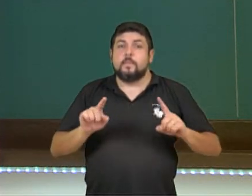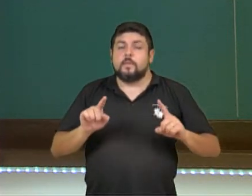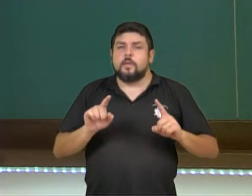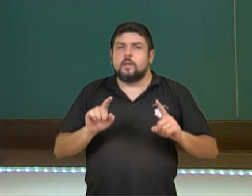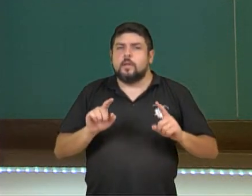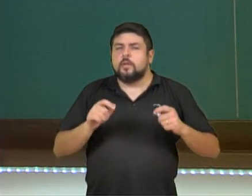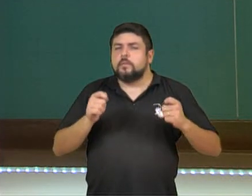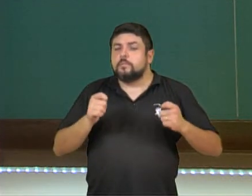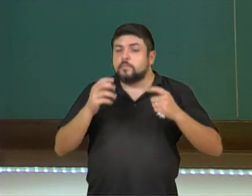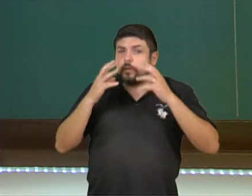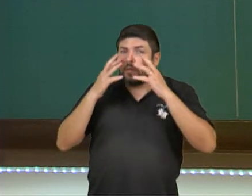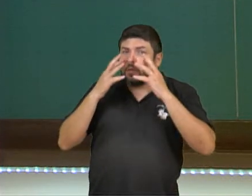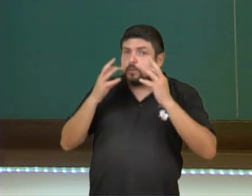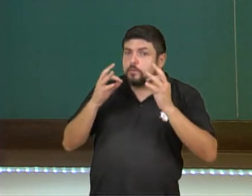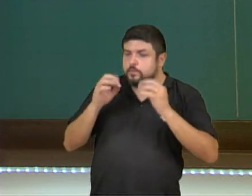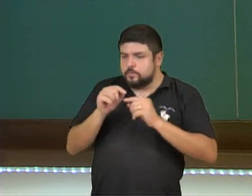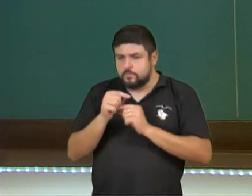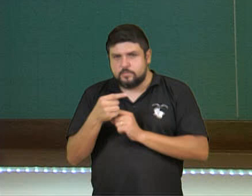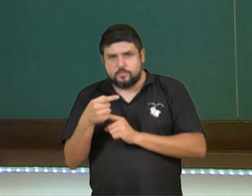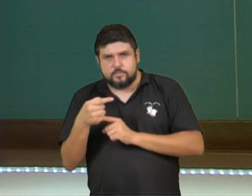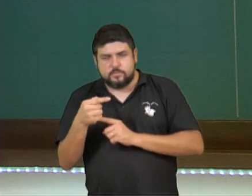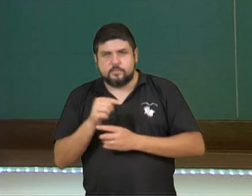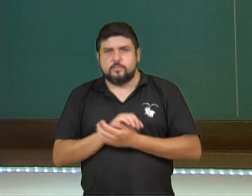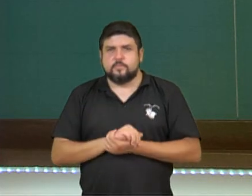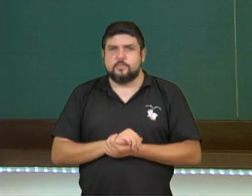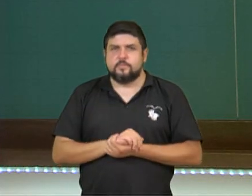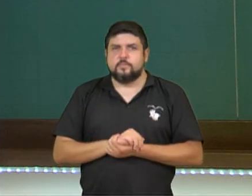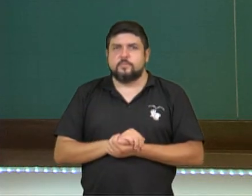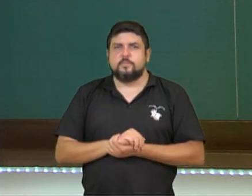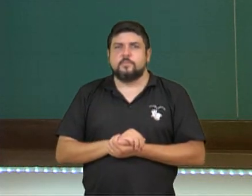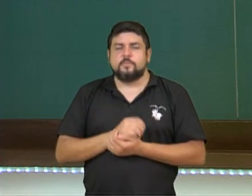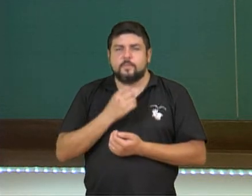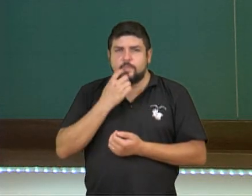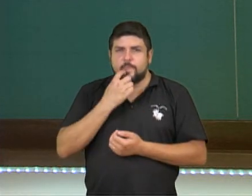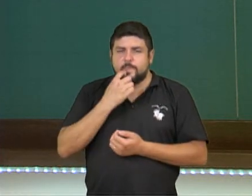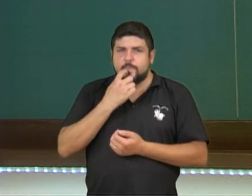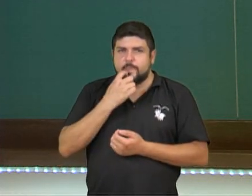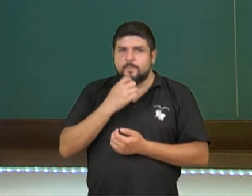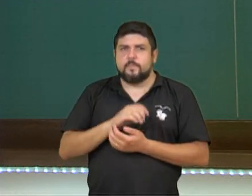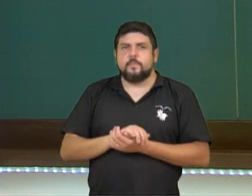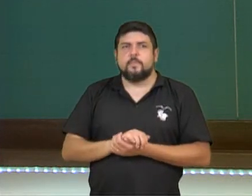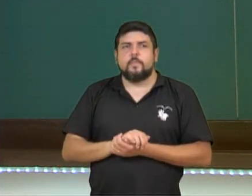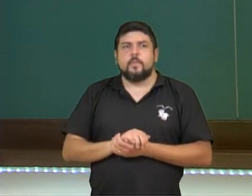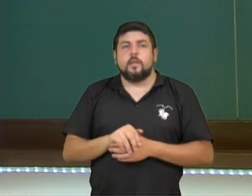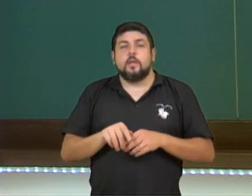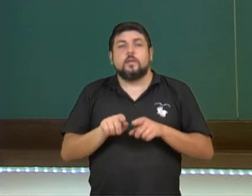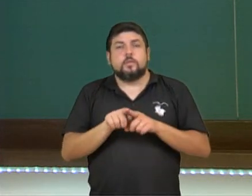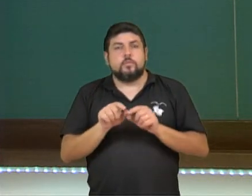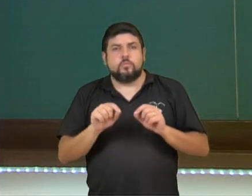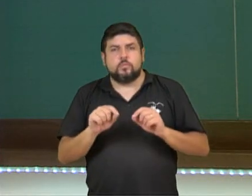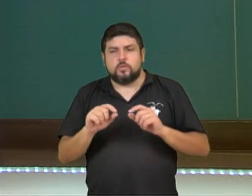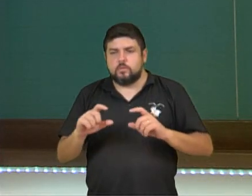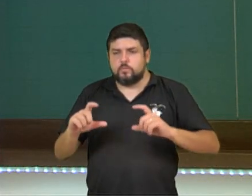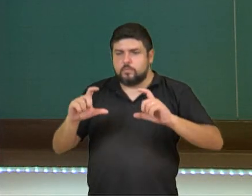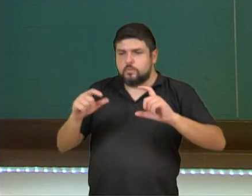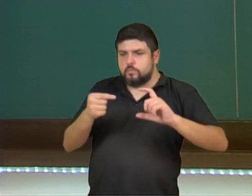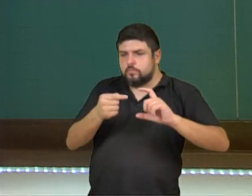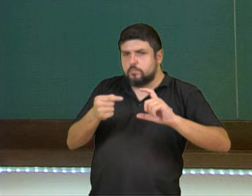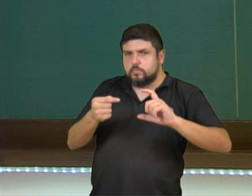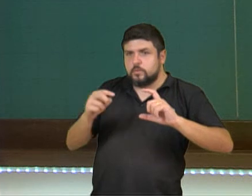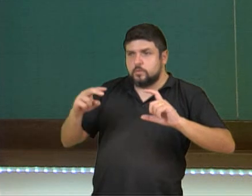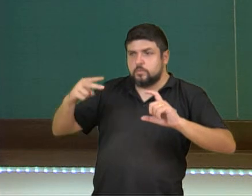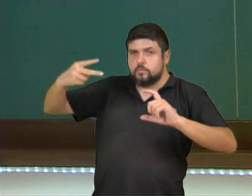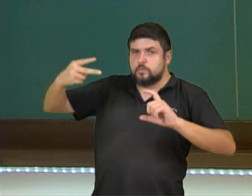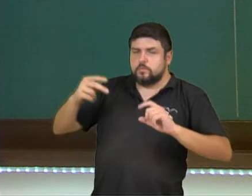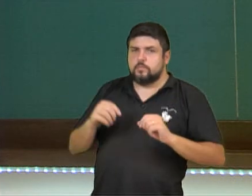um sinalzinho. Então, vamos prestar atenção nele, tá bom? E aqui nós temos o quadrado da diferença. Só lembrando,